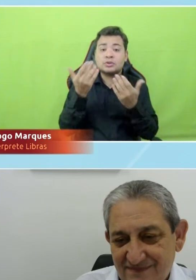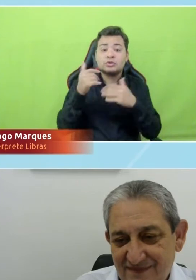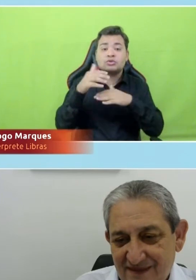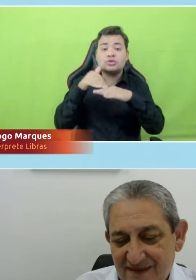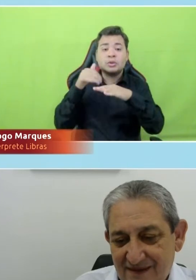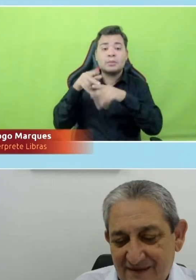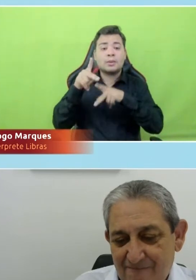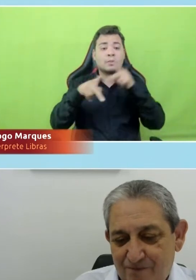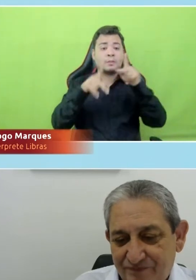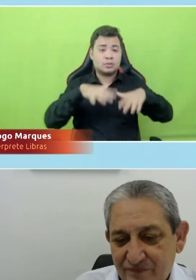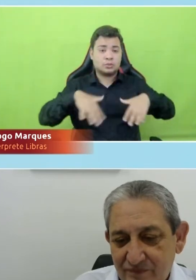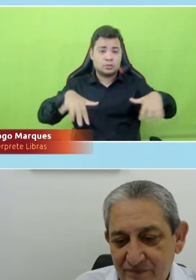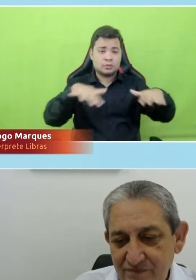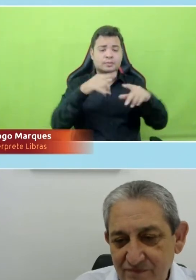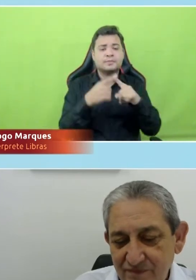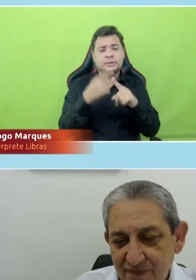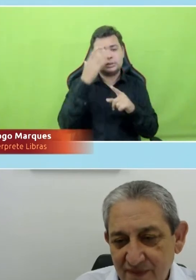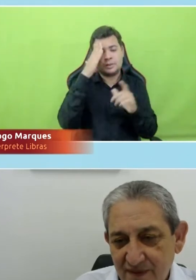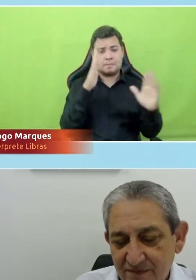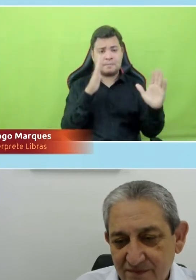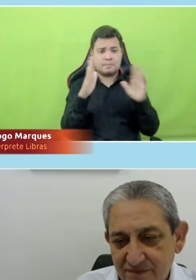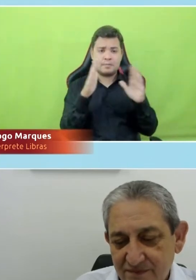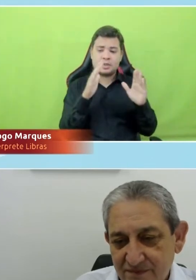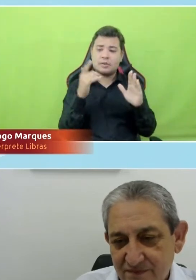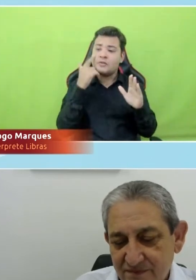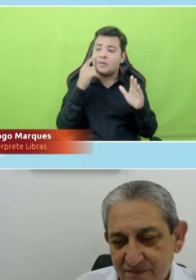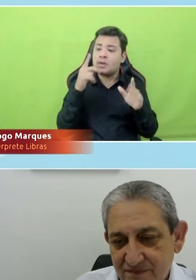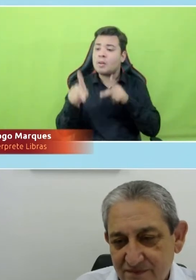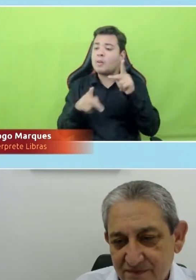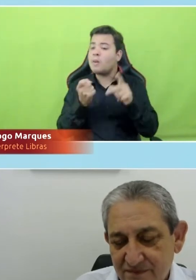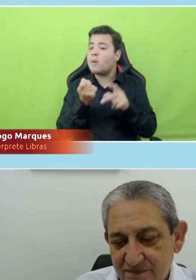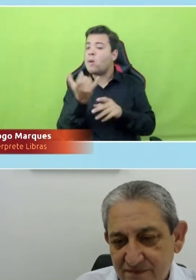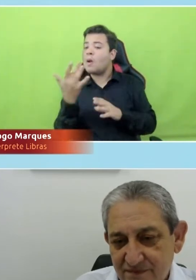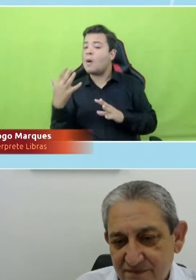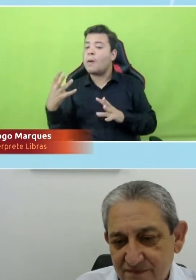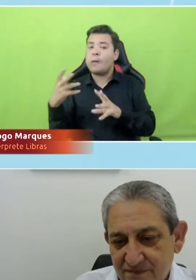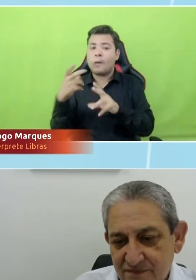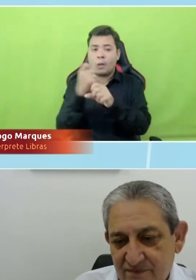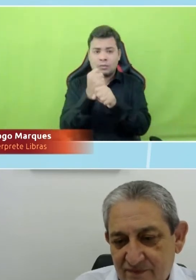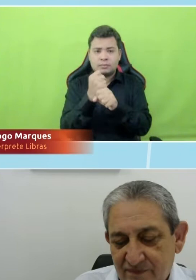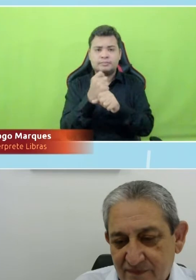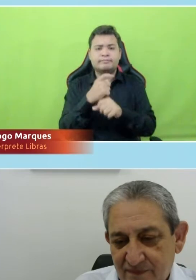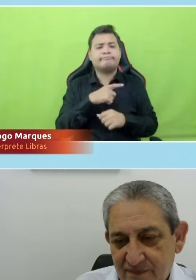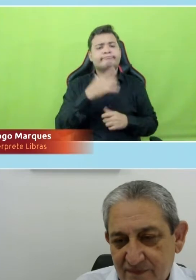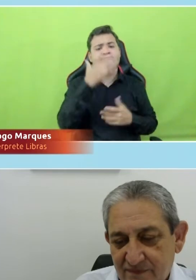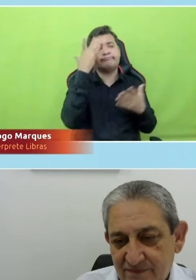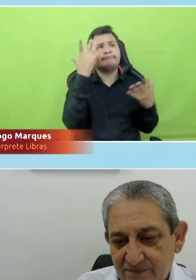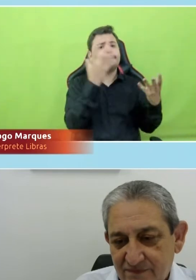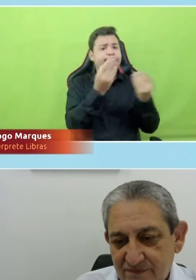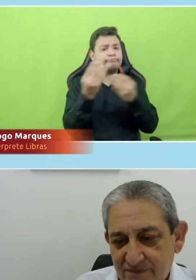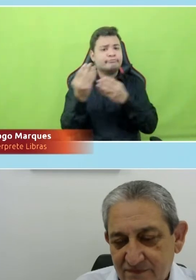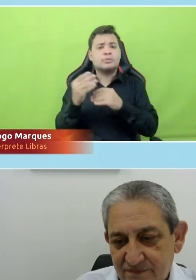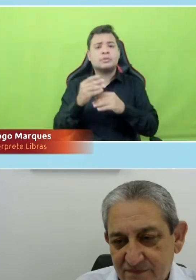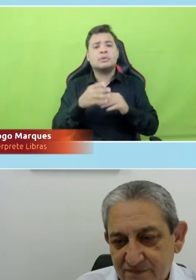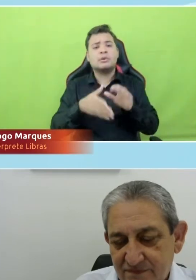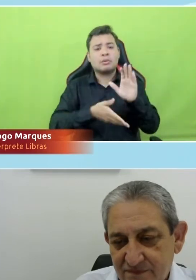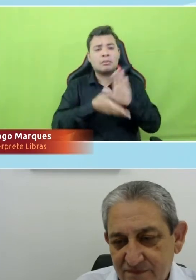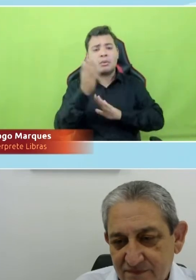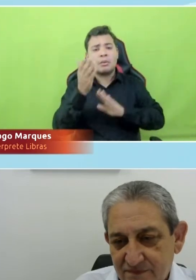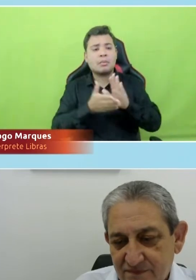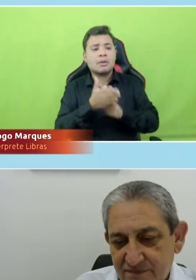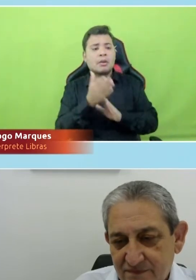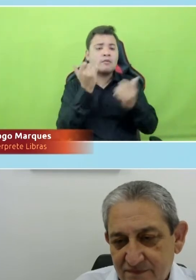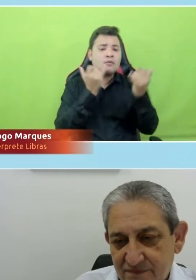estamos em período de recenseamento, a gente tem milhares de servidores aí pelas ruas para colher informações, e é importante que eles